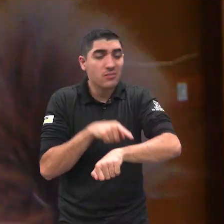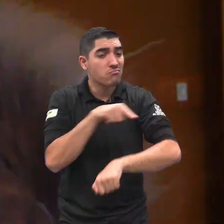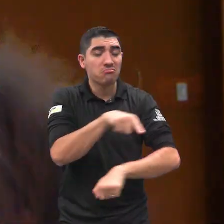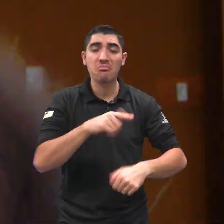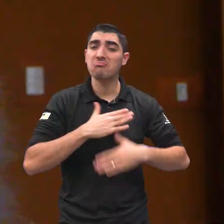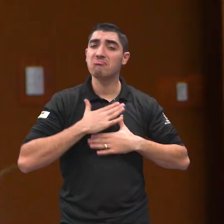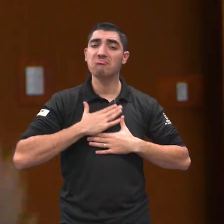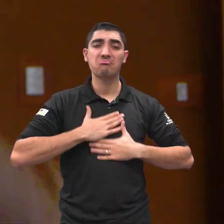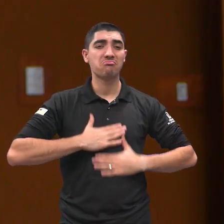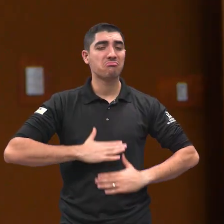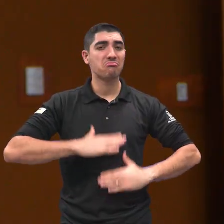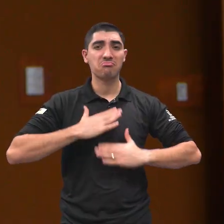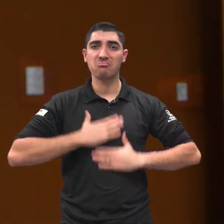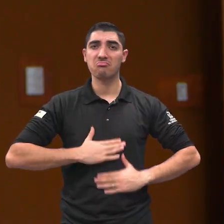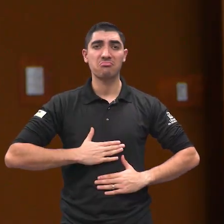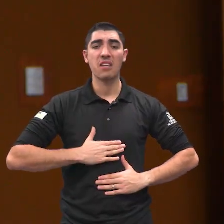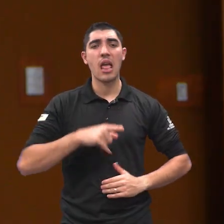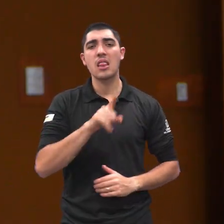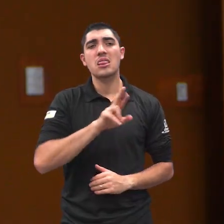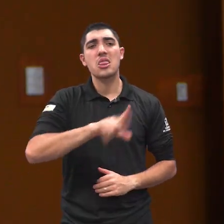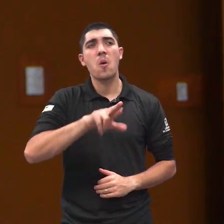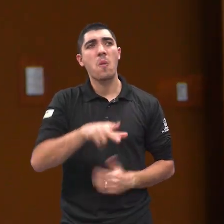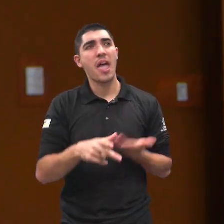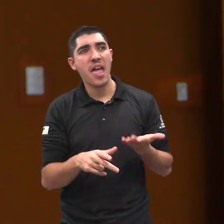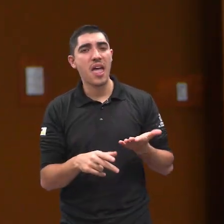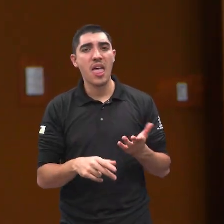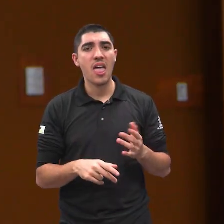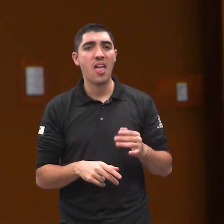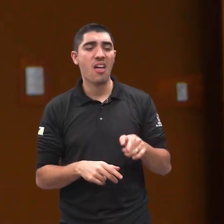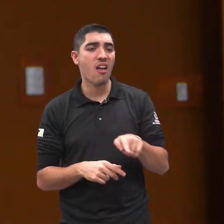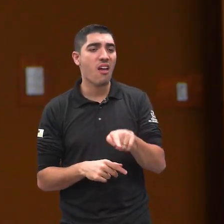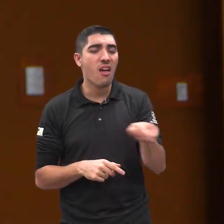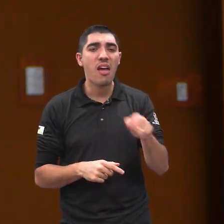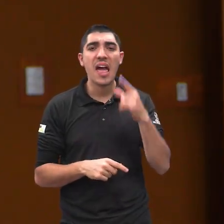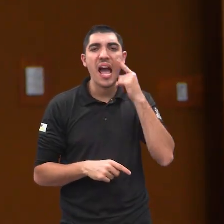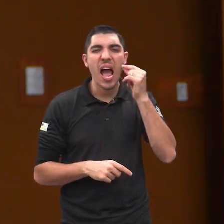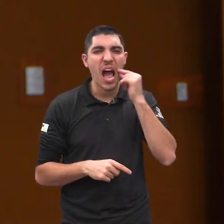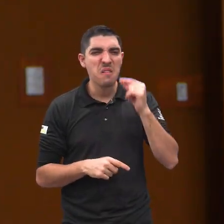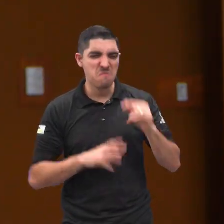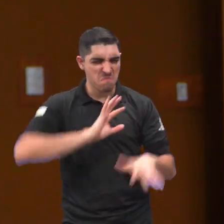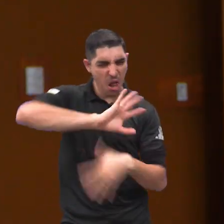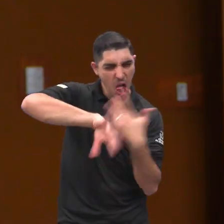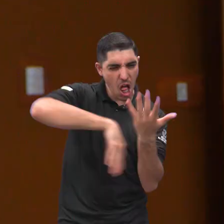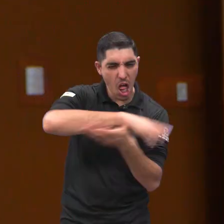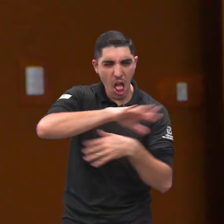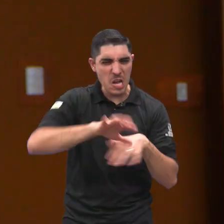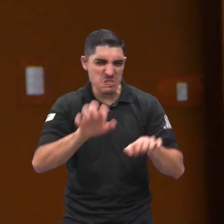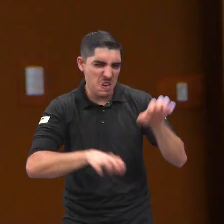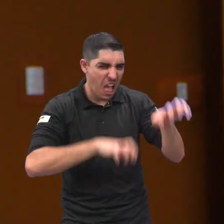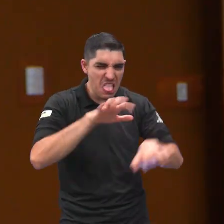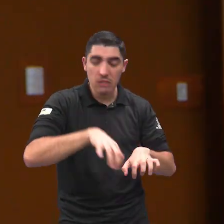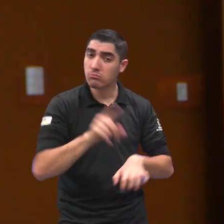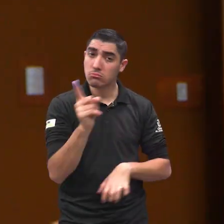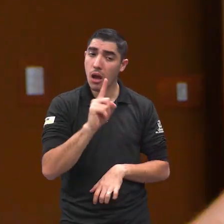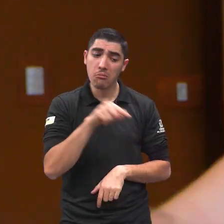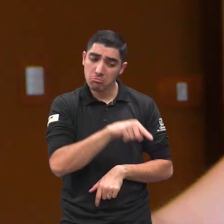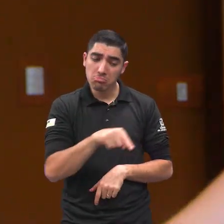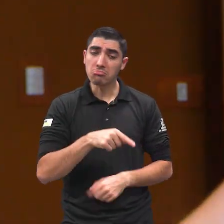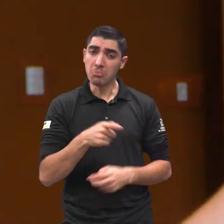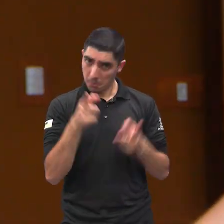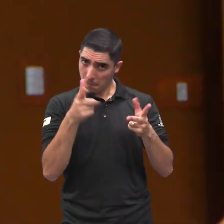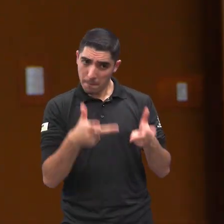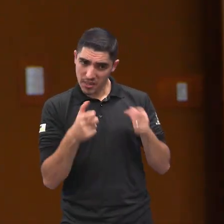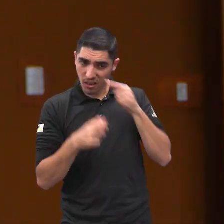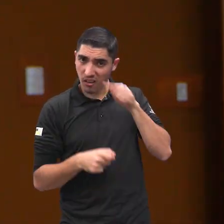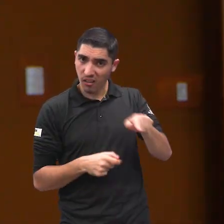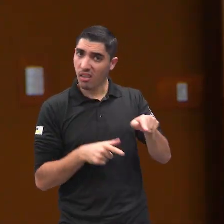tranquilos, sabe? Eles não são gatos desses que a gente fala até sem raça definida, que que toca o terror na casa. Eles Sim. são bem calmos,